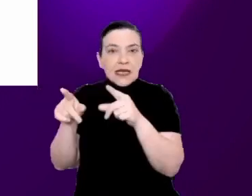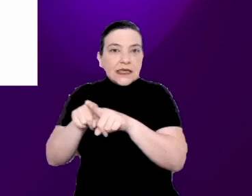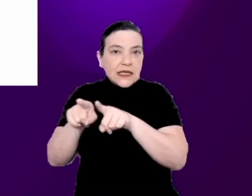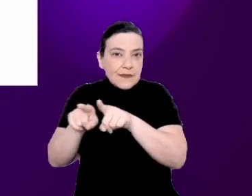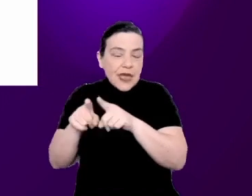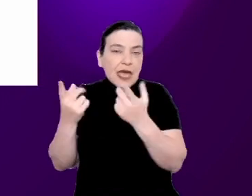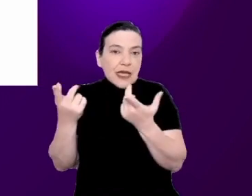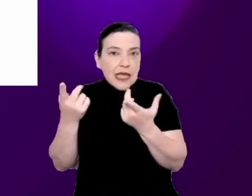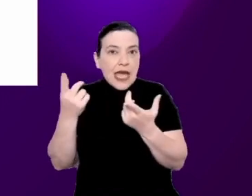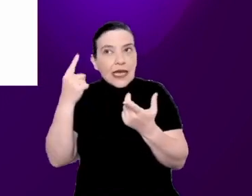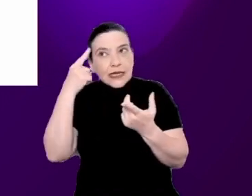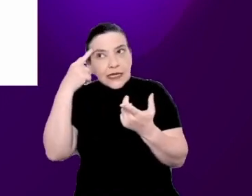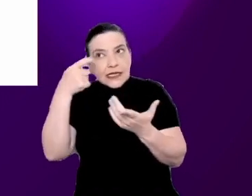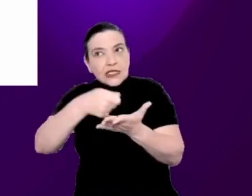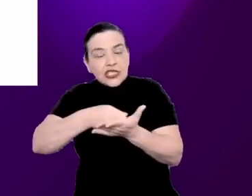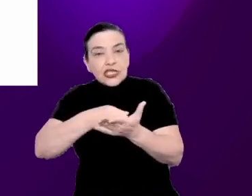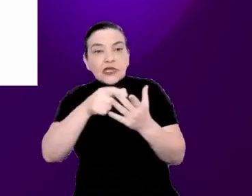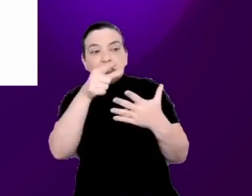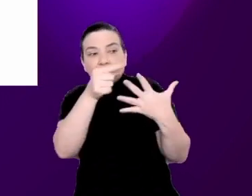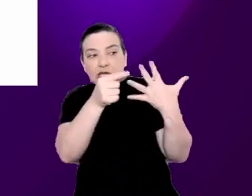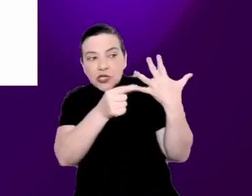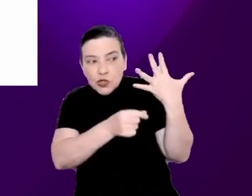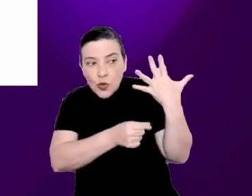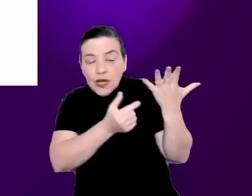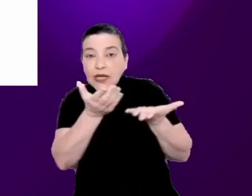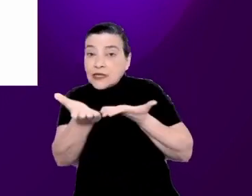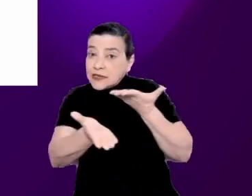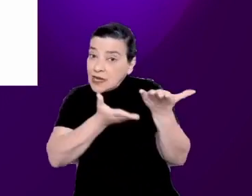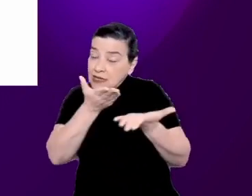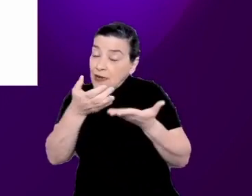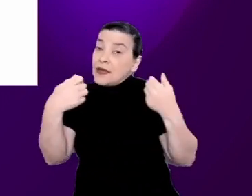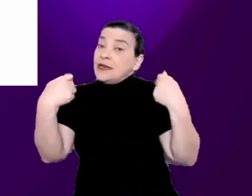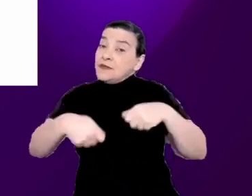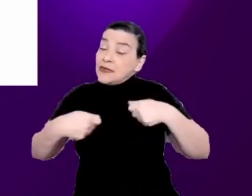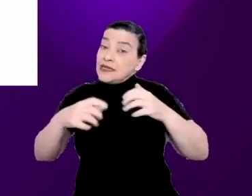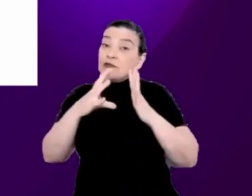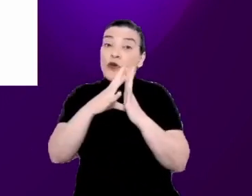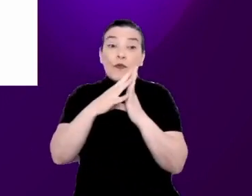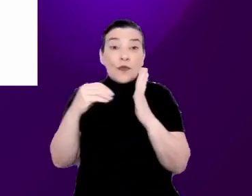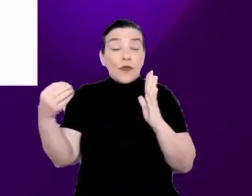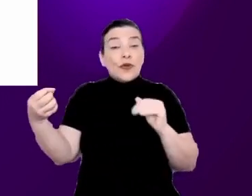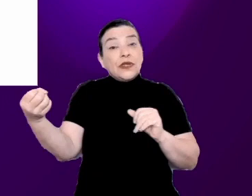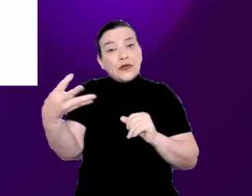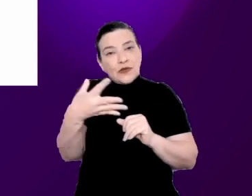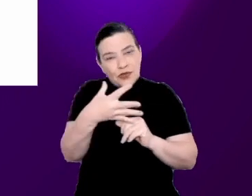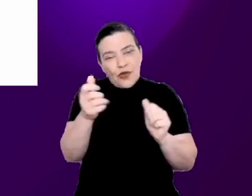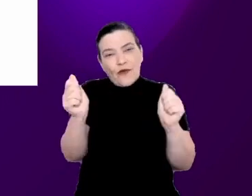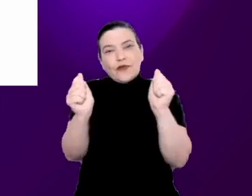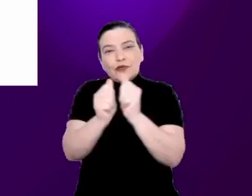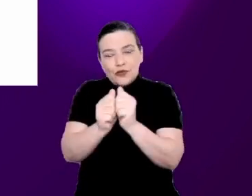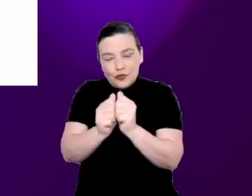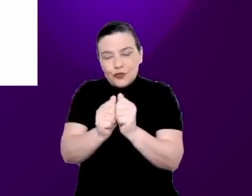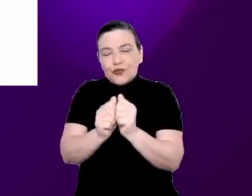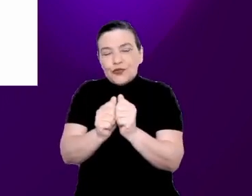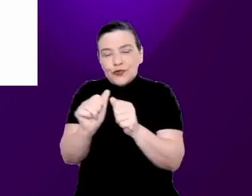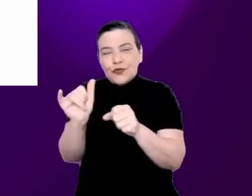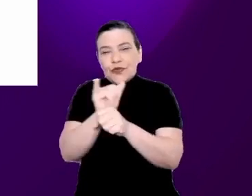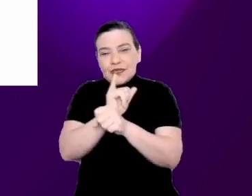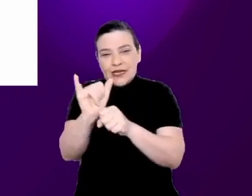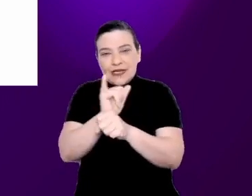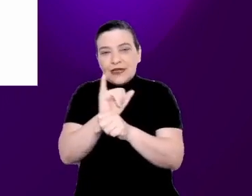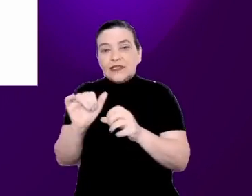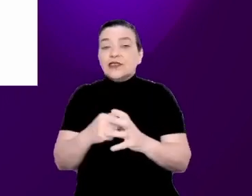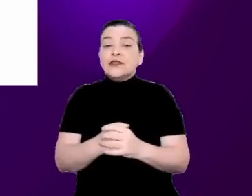feita, então tudo isso fez necessário desenvolver novos modelos com novas estratégias. Então, entre as diversas estratégias,